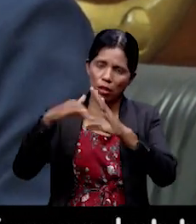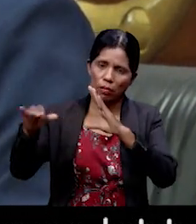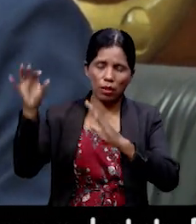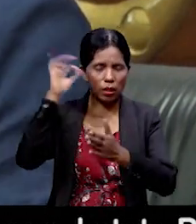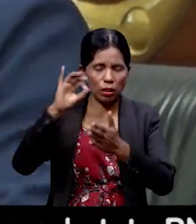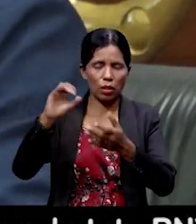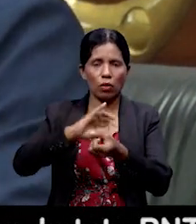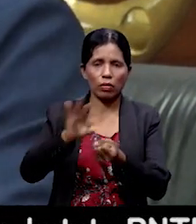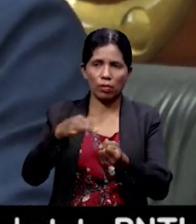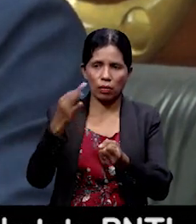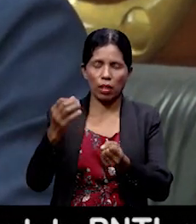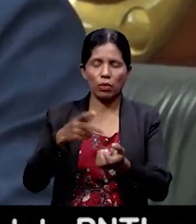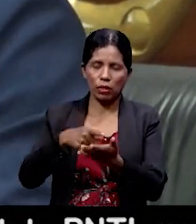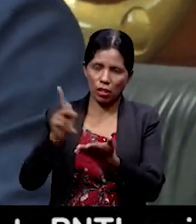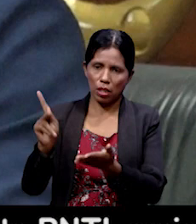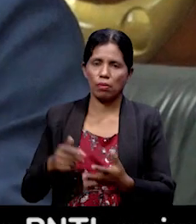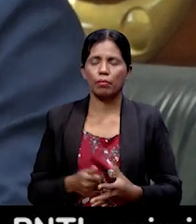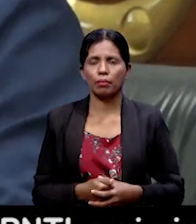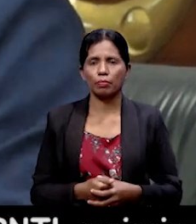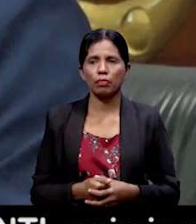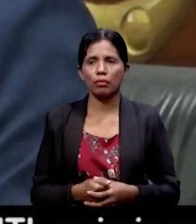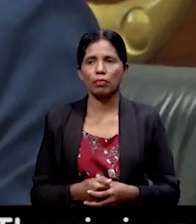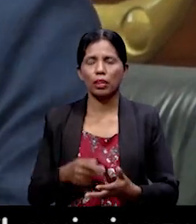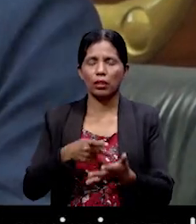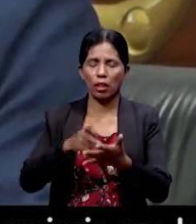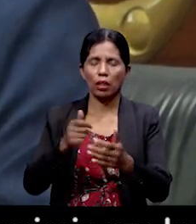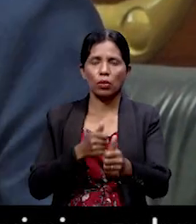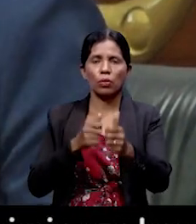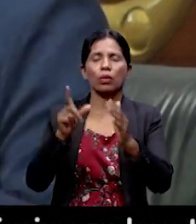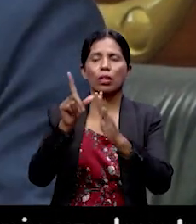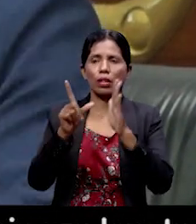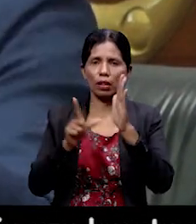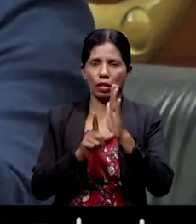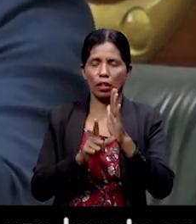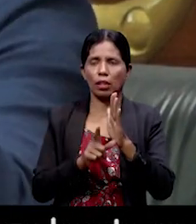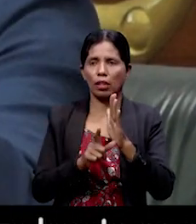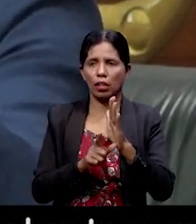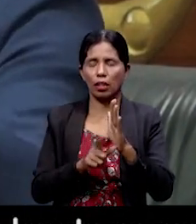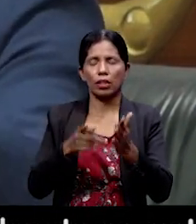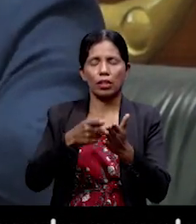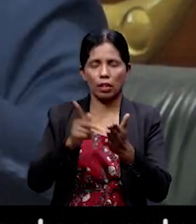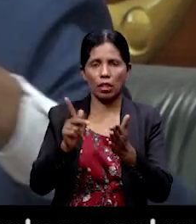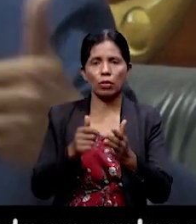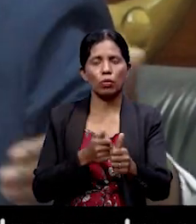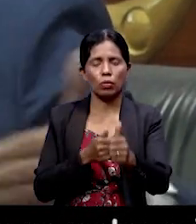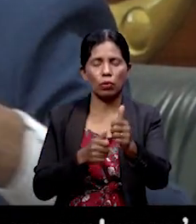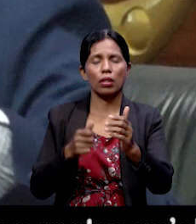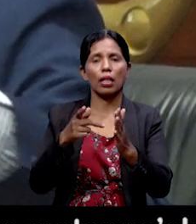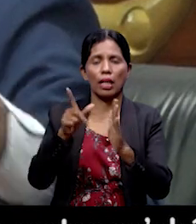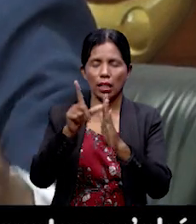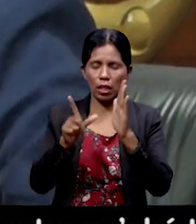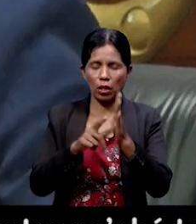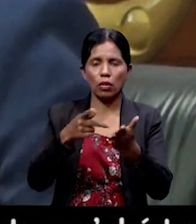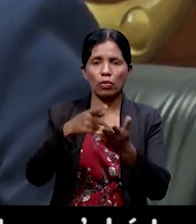covid ini para atu bel hal pagamento. E pagamento tuir lei, aonai se halo pagamento bajo tuir lei fulan hiran lara ne, se